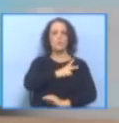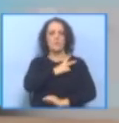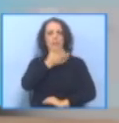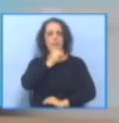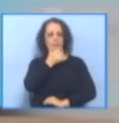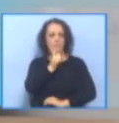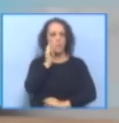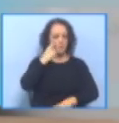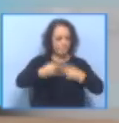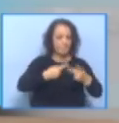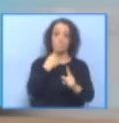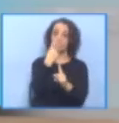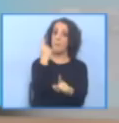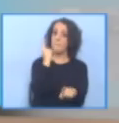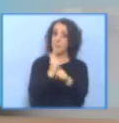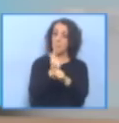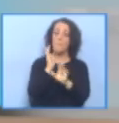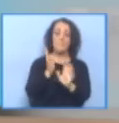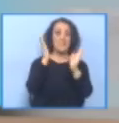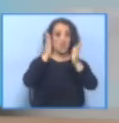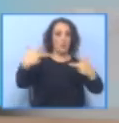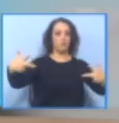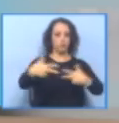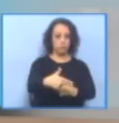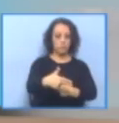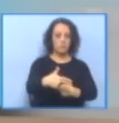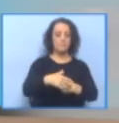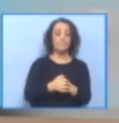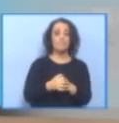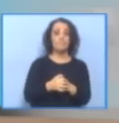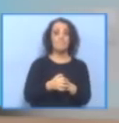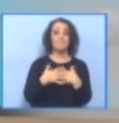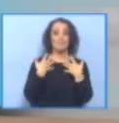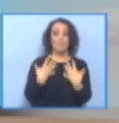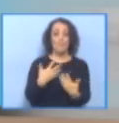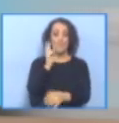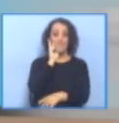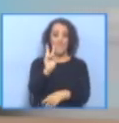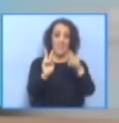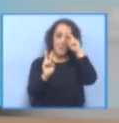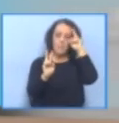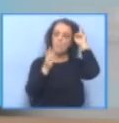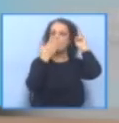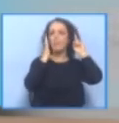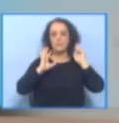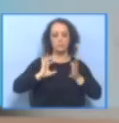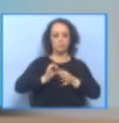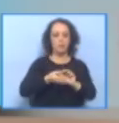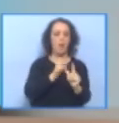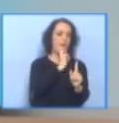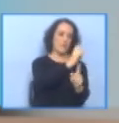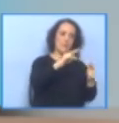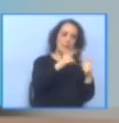apontam exatamente para a mesma necessidade, e aquilo que vemos é uma espécie de negligência em cadeia. Portanto, é avisada a